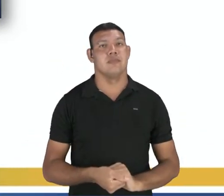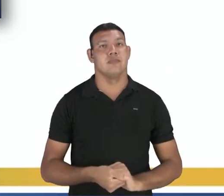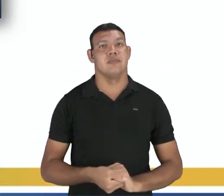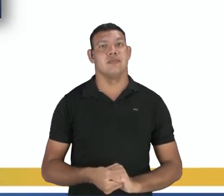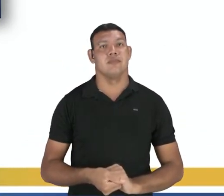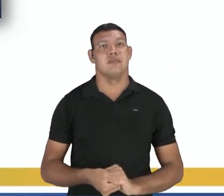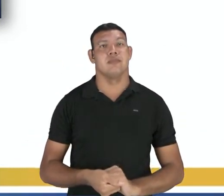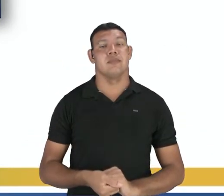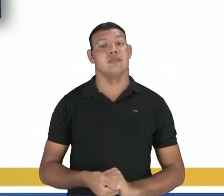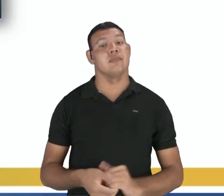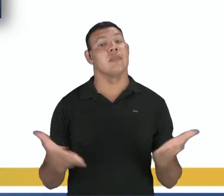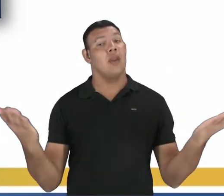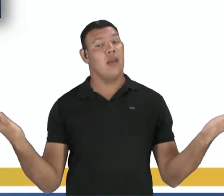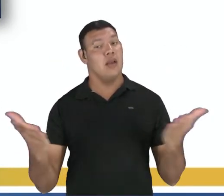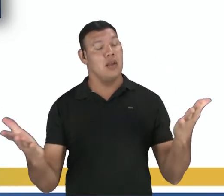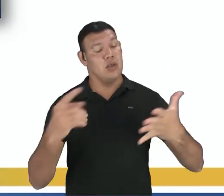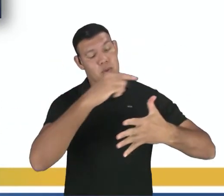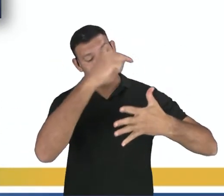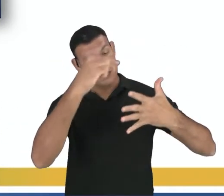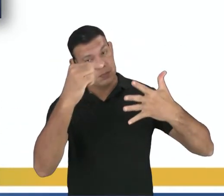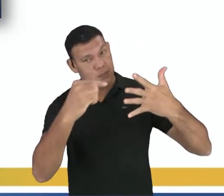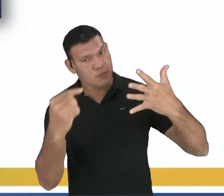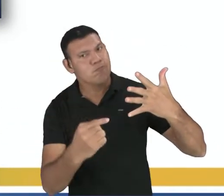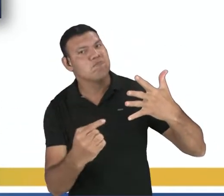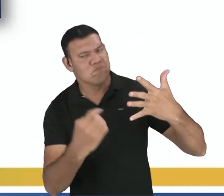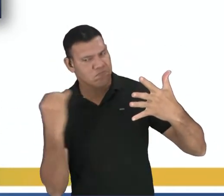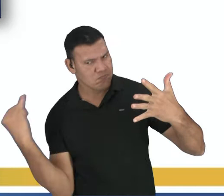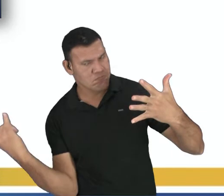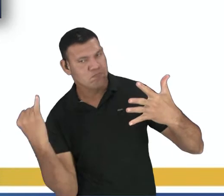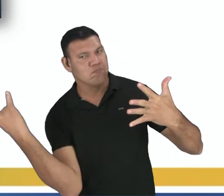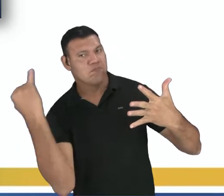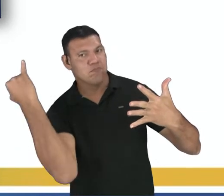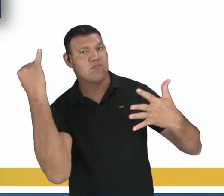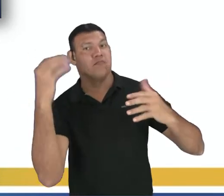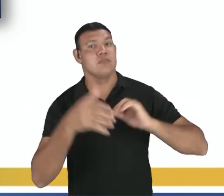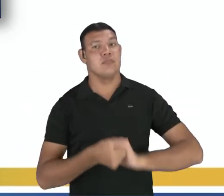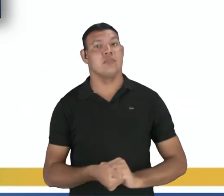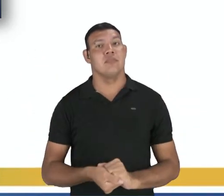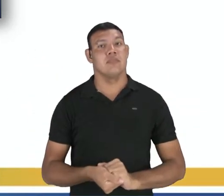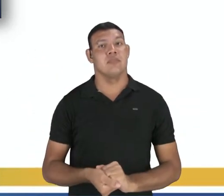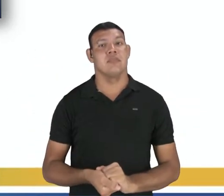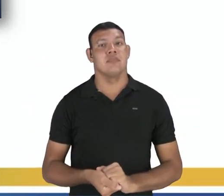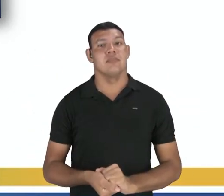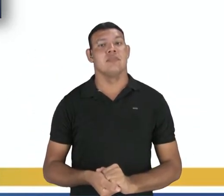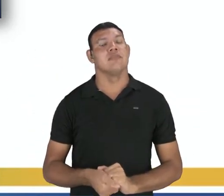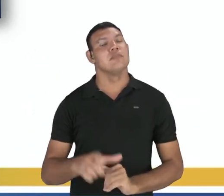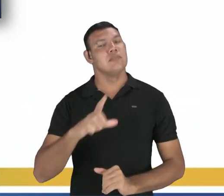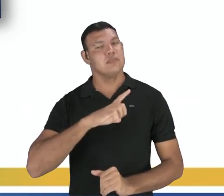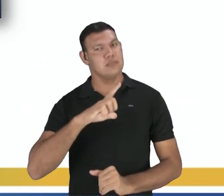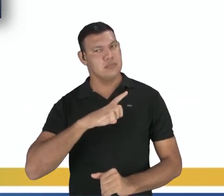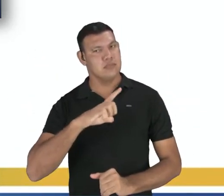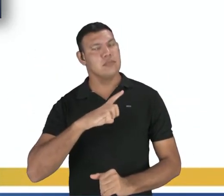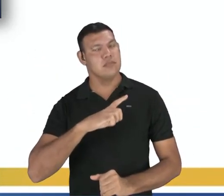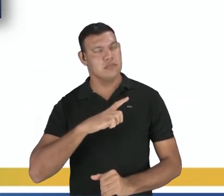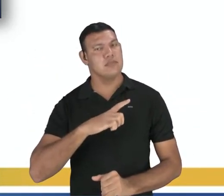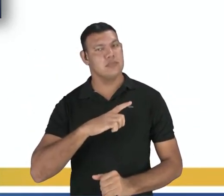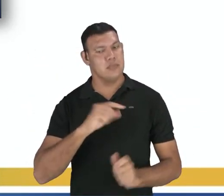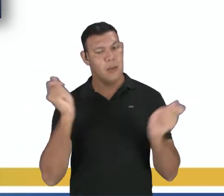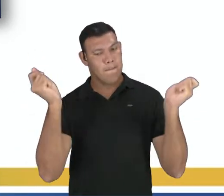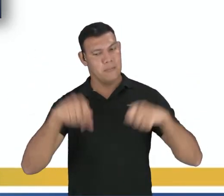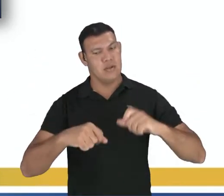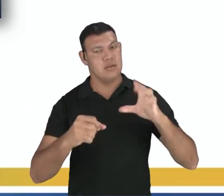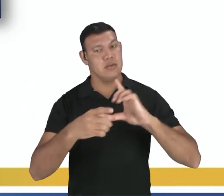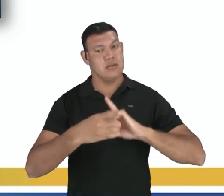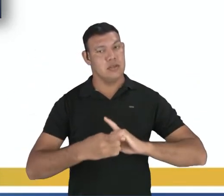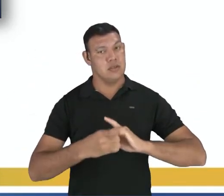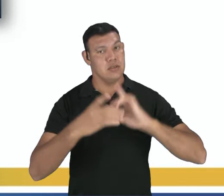vamos chegar, então, de fato, nesses 5 elementos essenciais para que haja uma democracia.